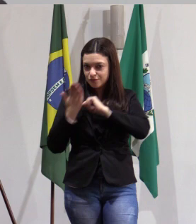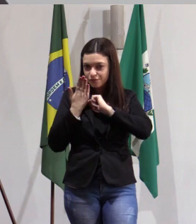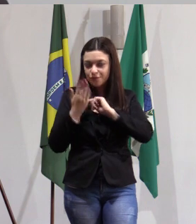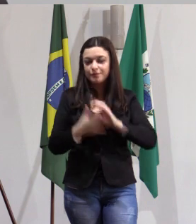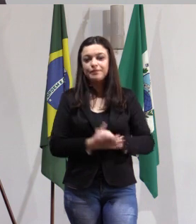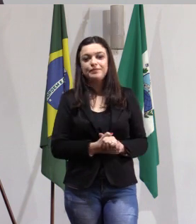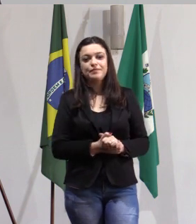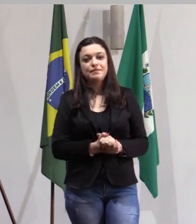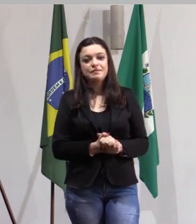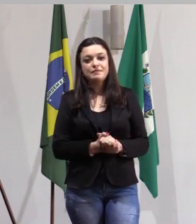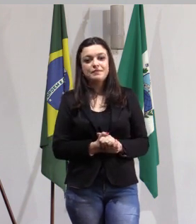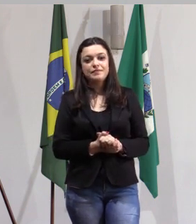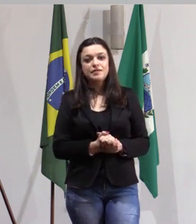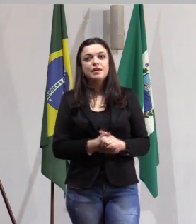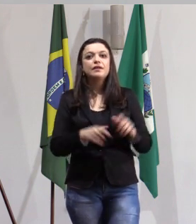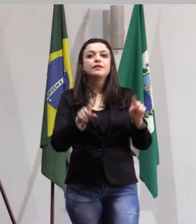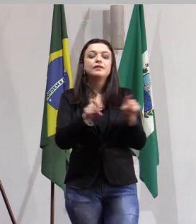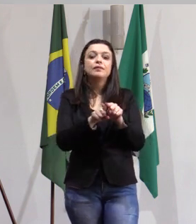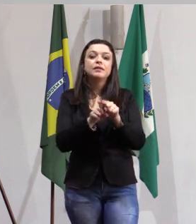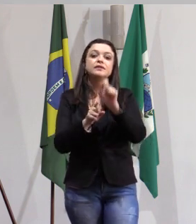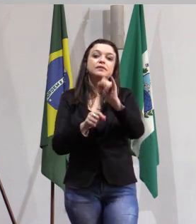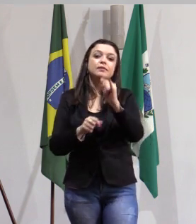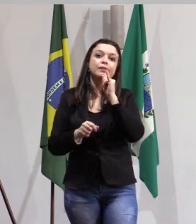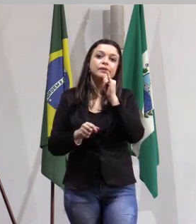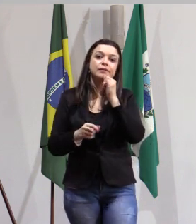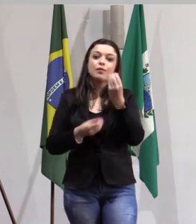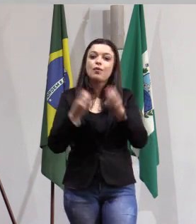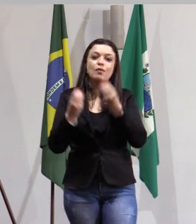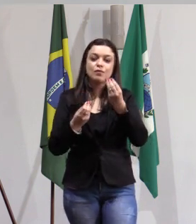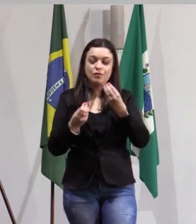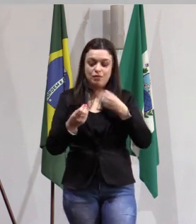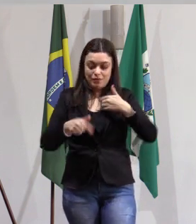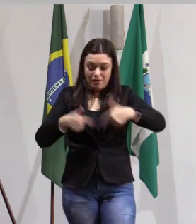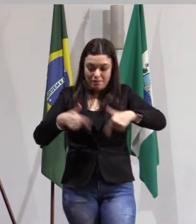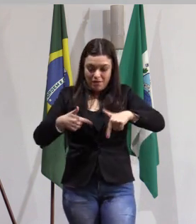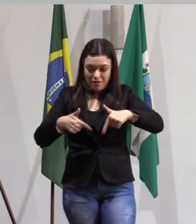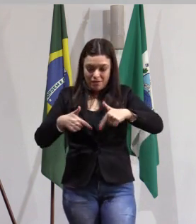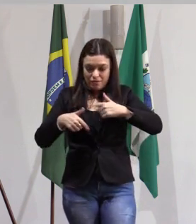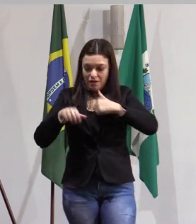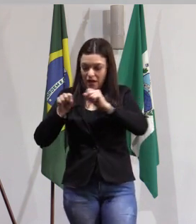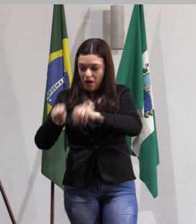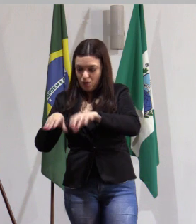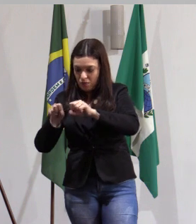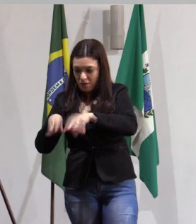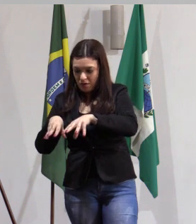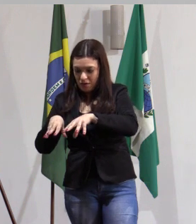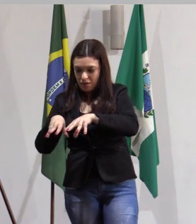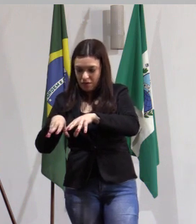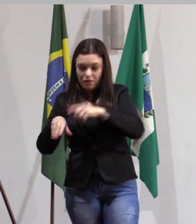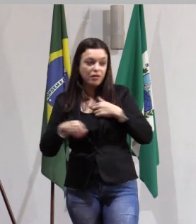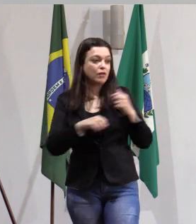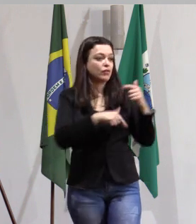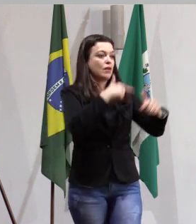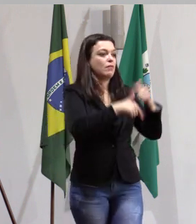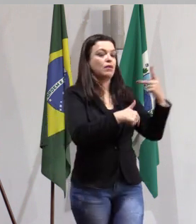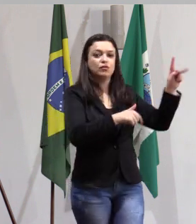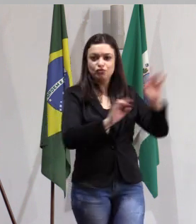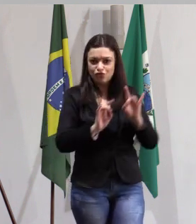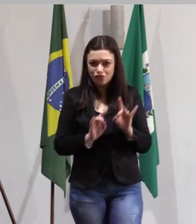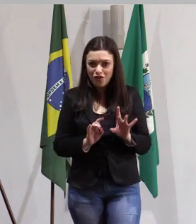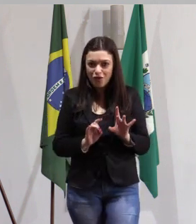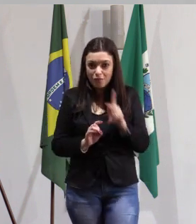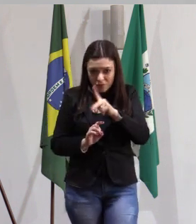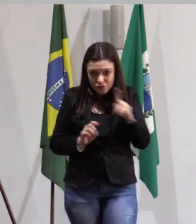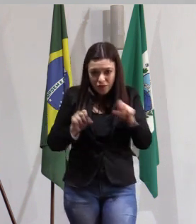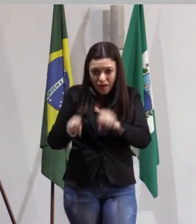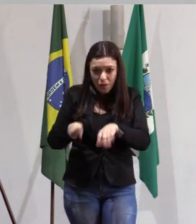Parece que aquilo que fazemos na universidade como atividade docente, como atividade acadêmica, é só dar aula. É só